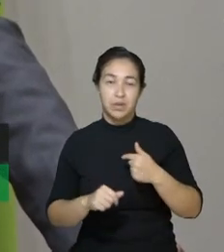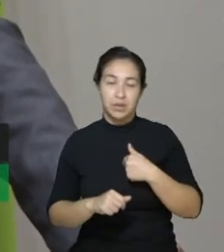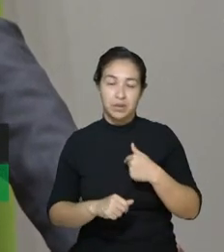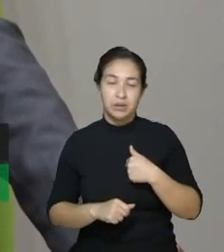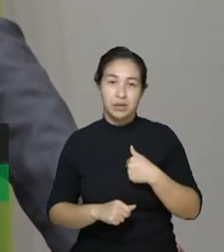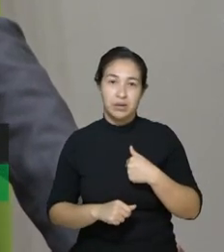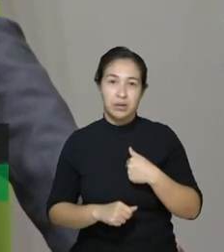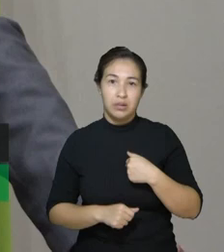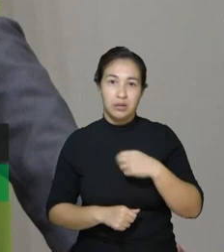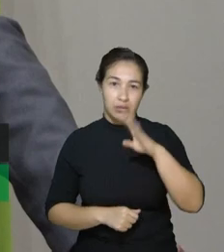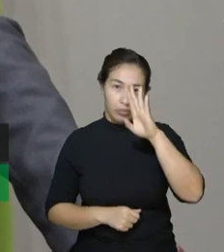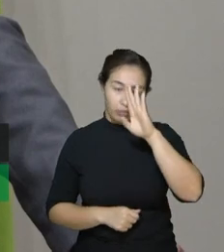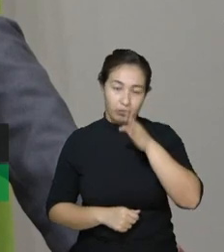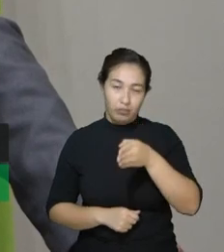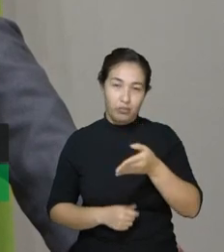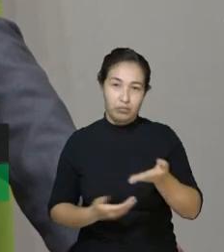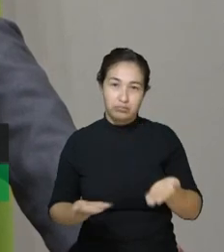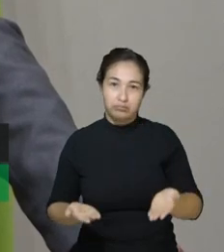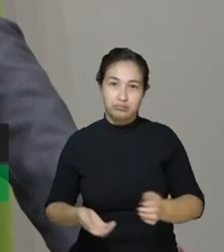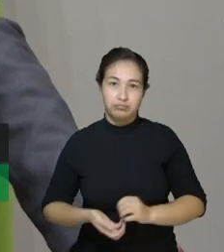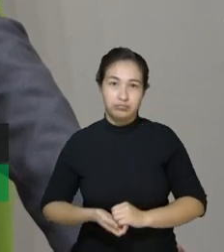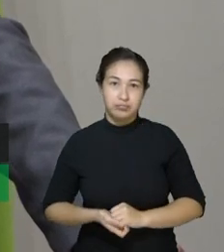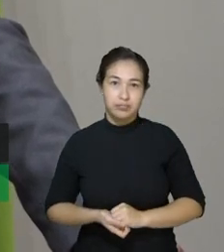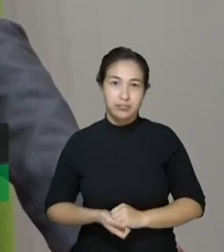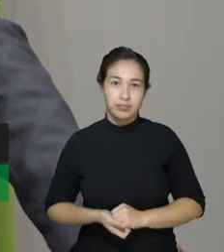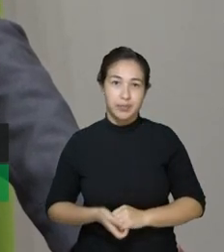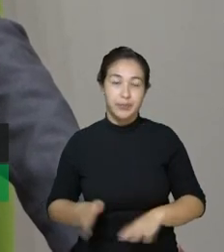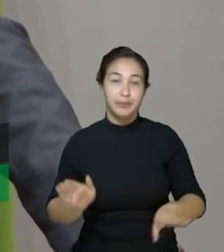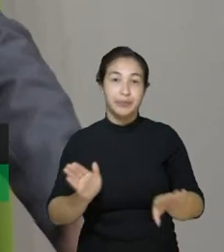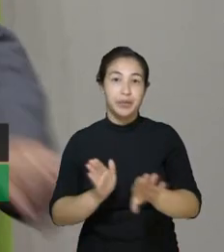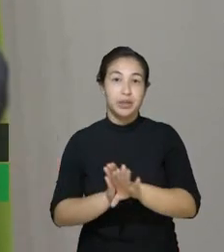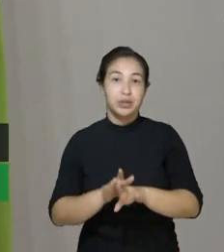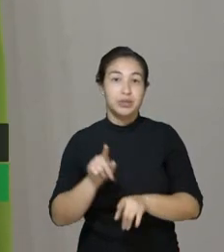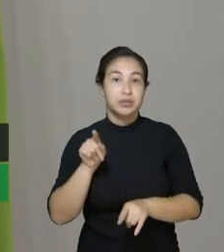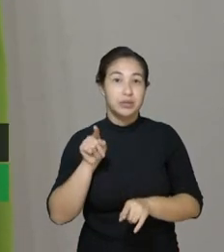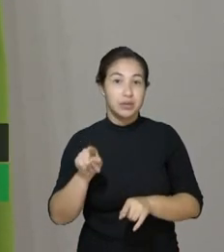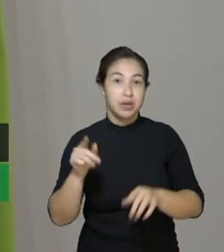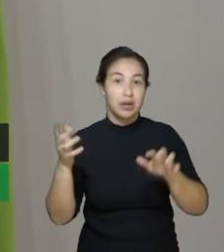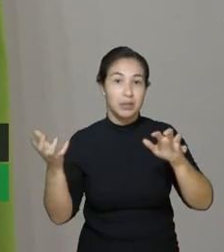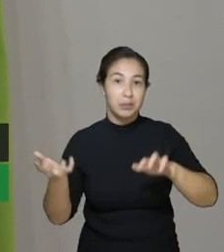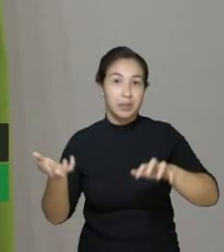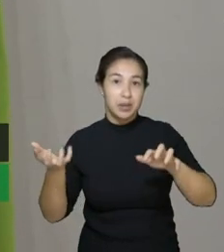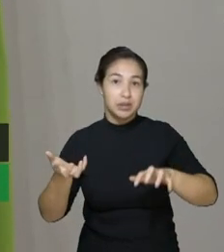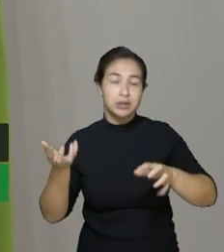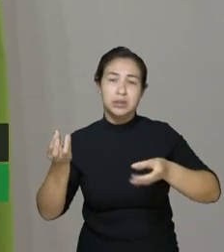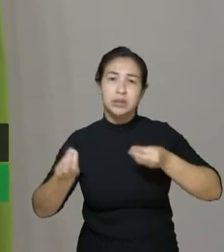comigo. Pude chegar lá em Brasília